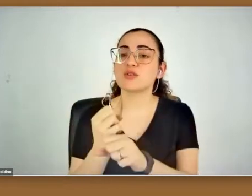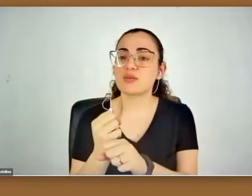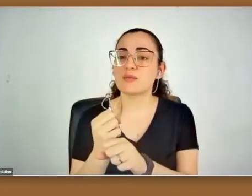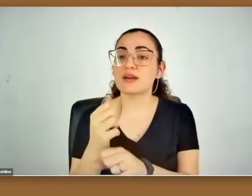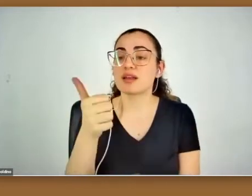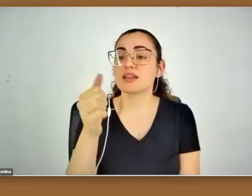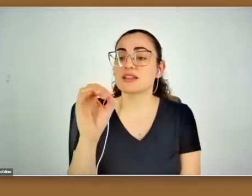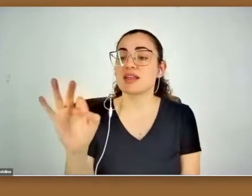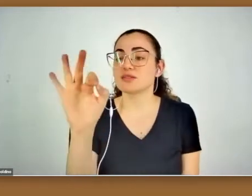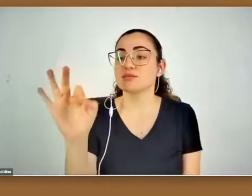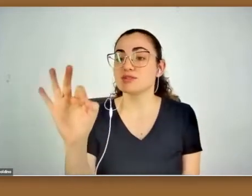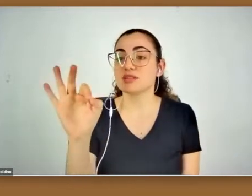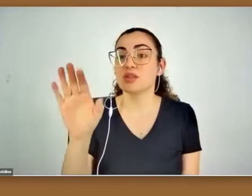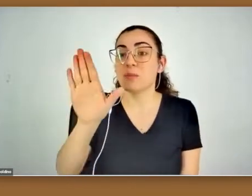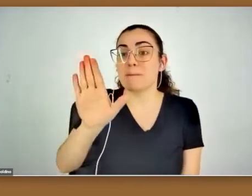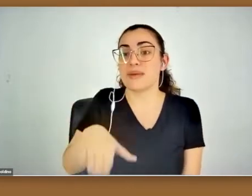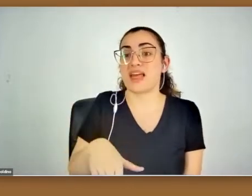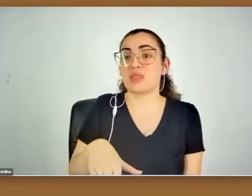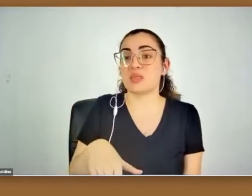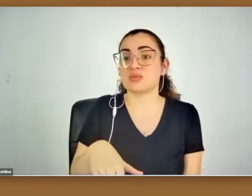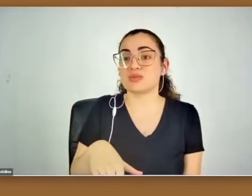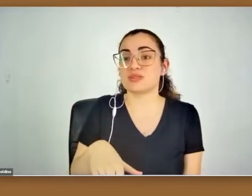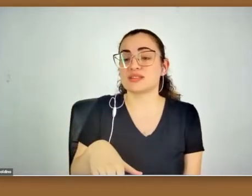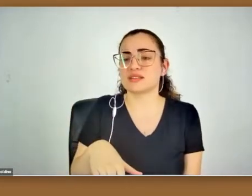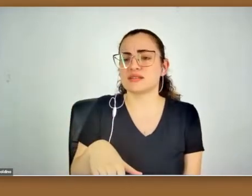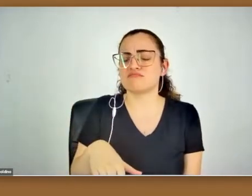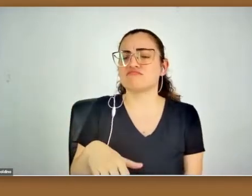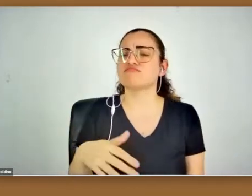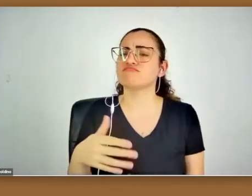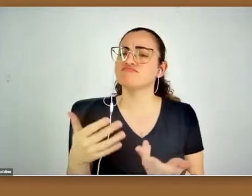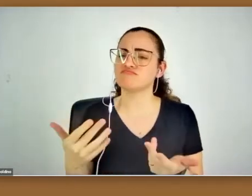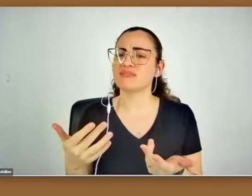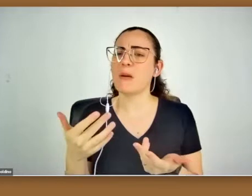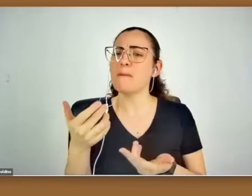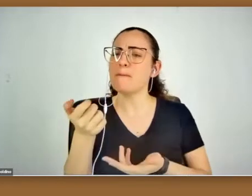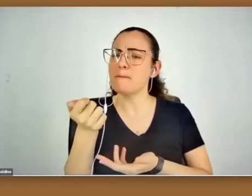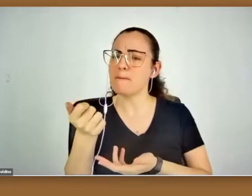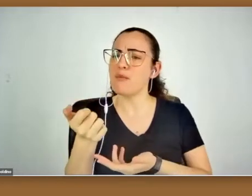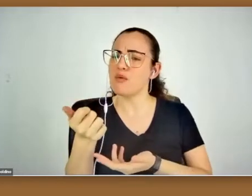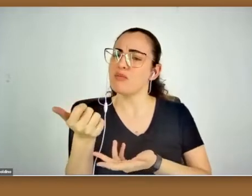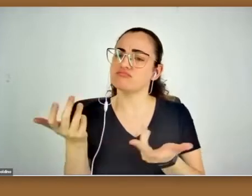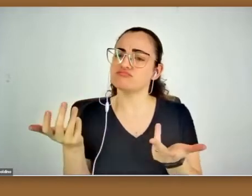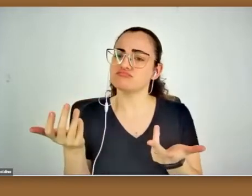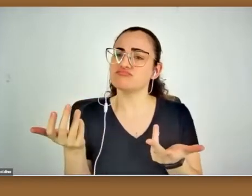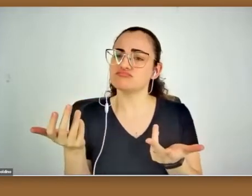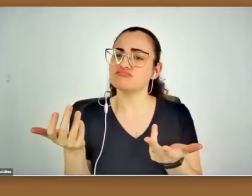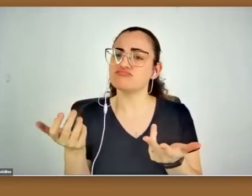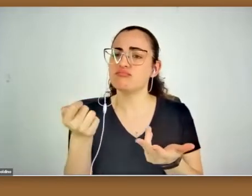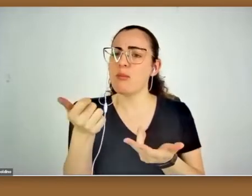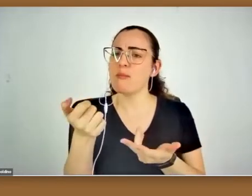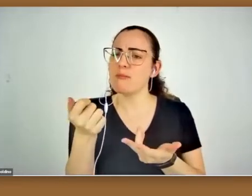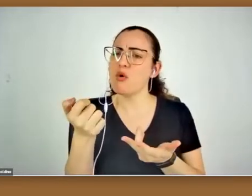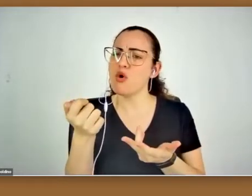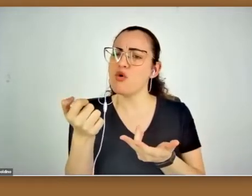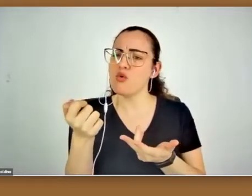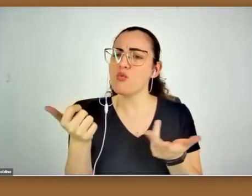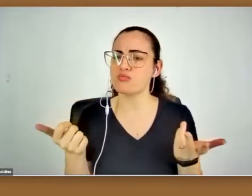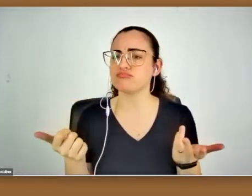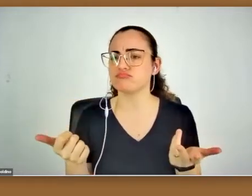nesse grupo de 3.578. Mas, se vocês forem ver, são poucas,